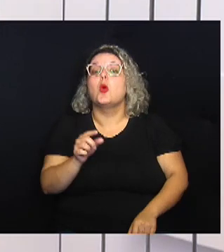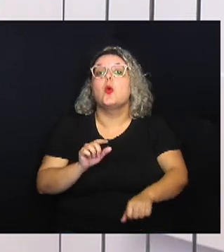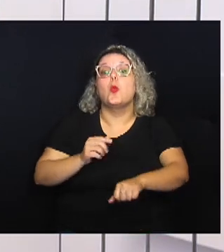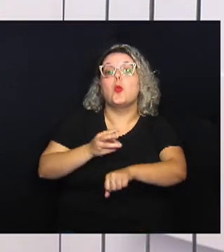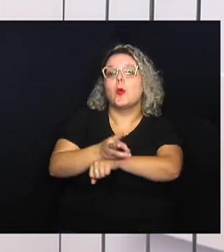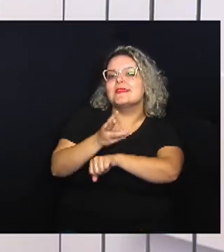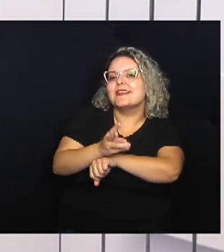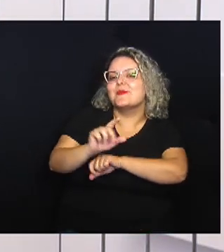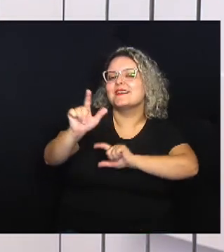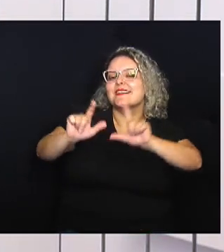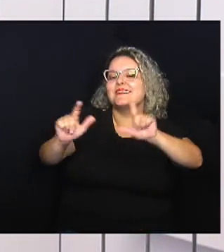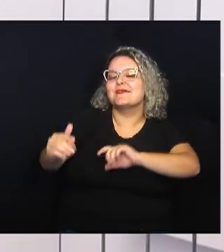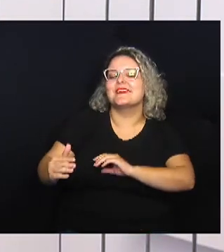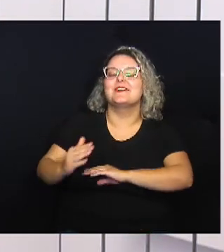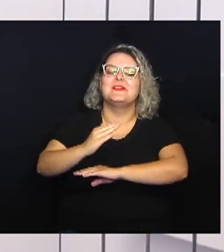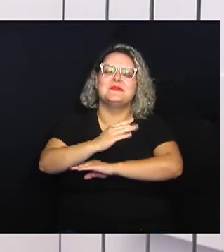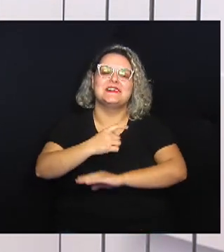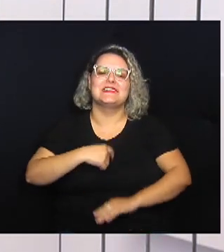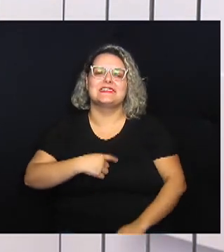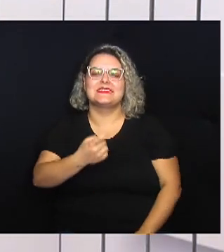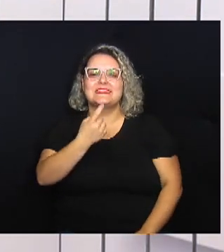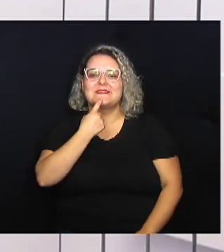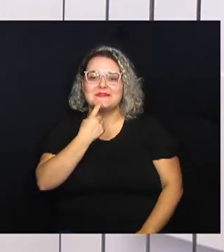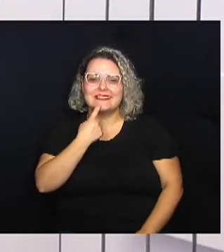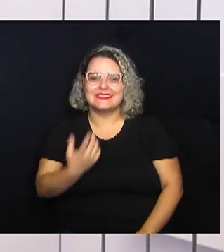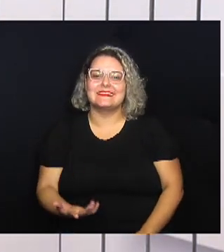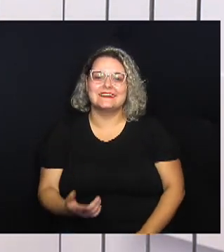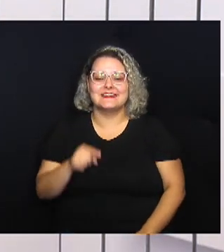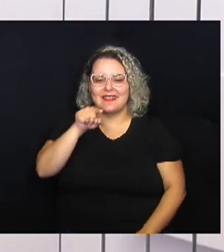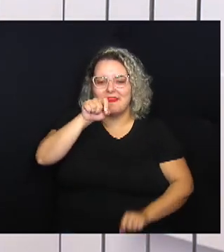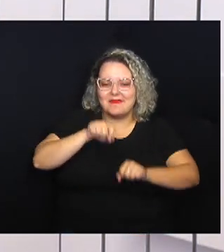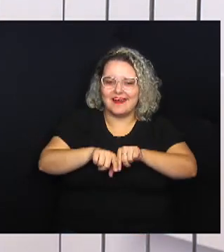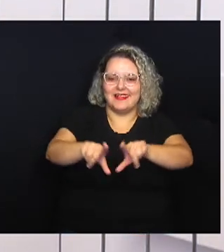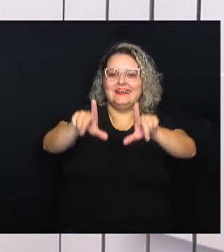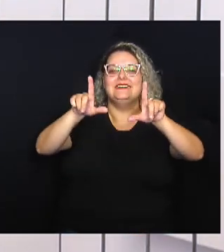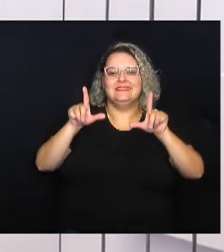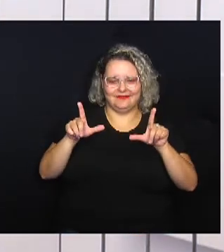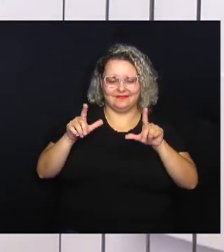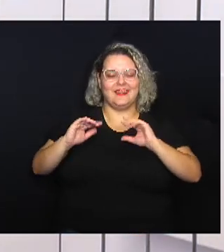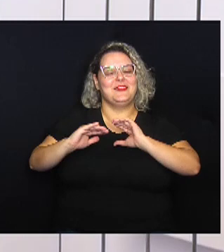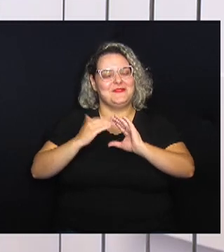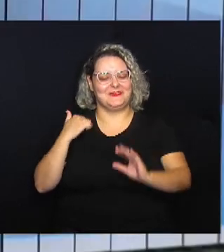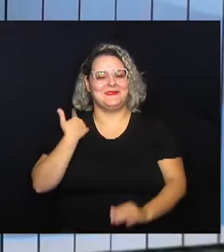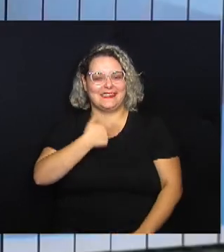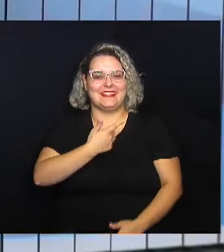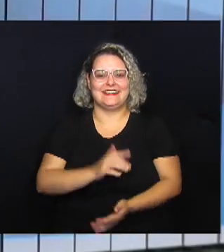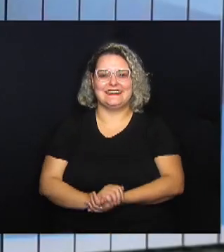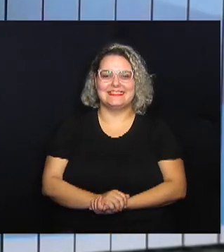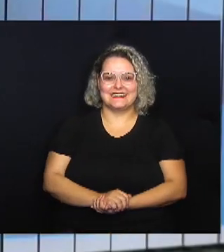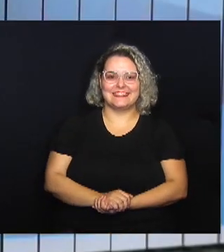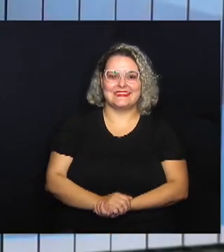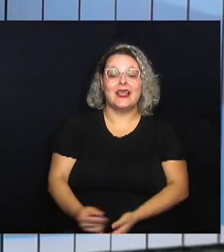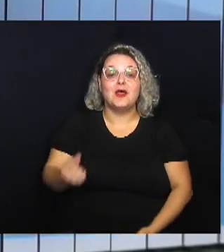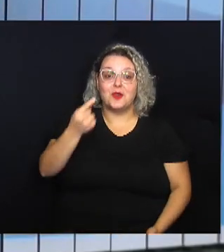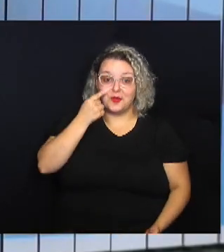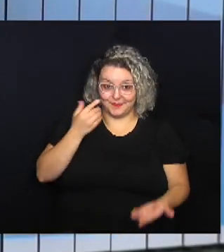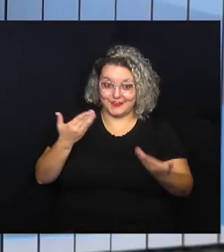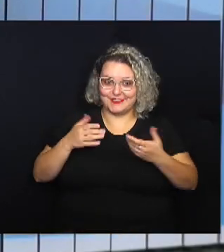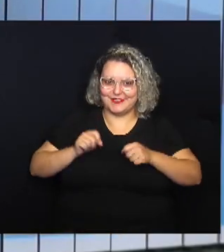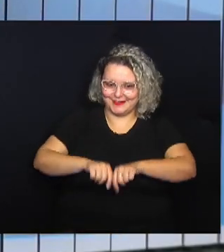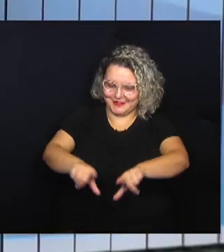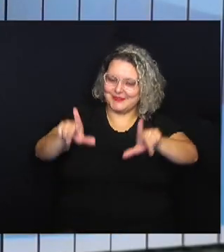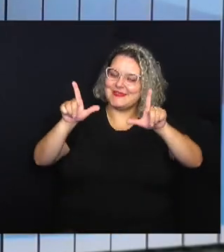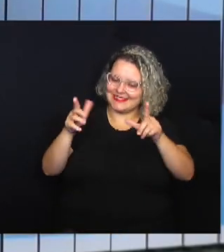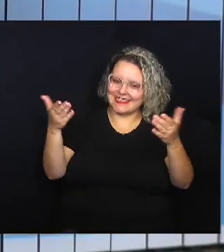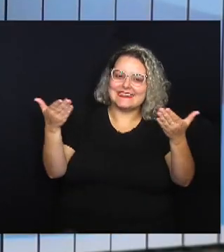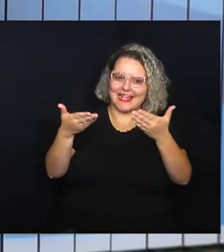o WhatsApp da TV Câmara Campinas você aperta e manda a sua mensagem confira a partir de